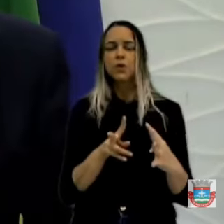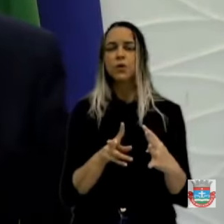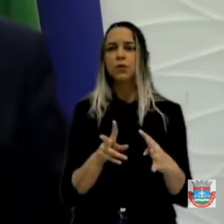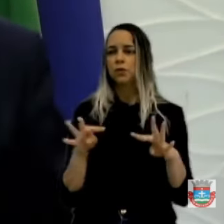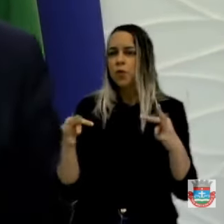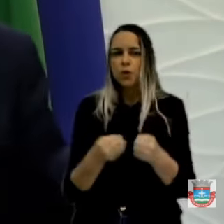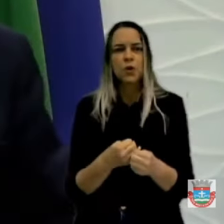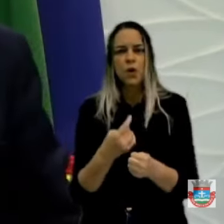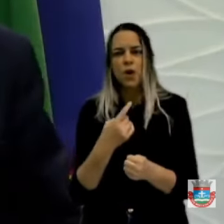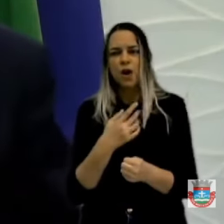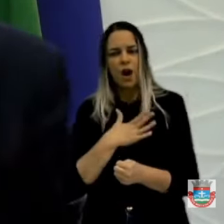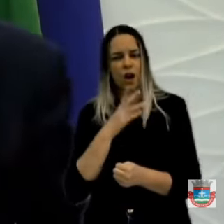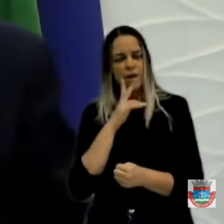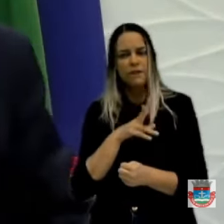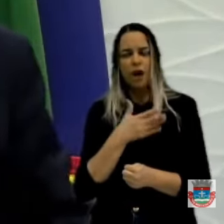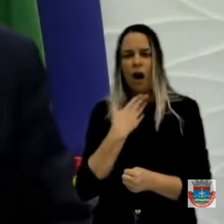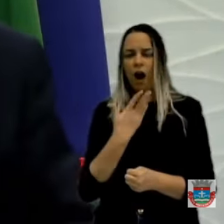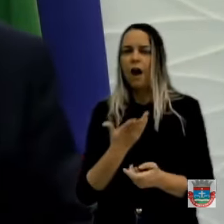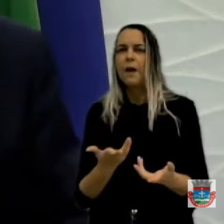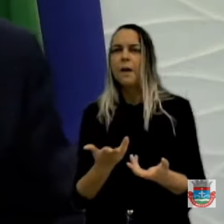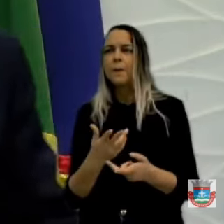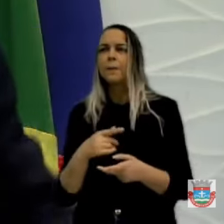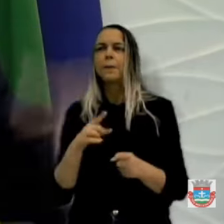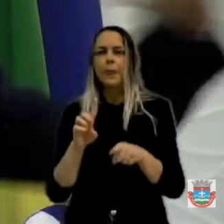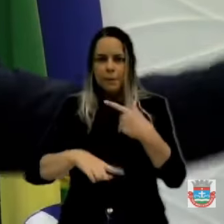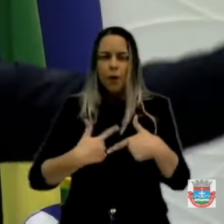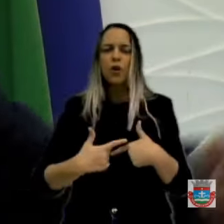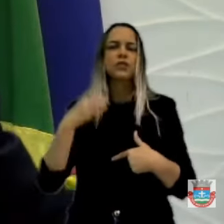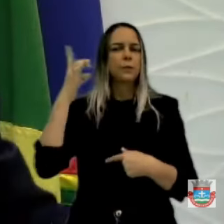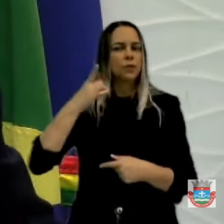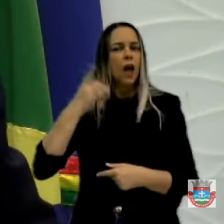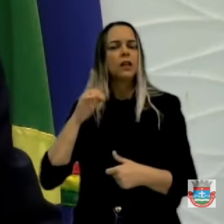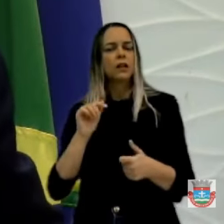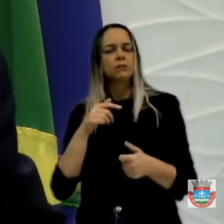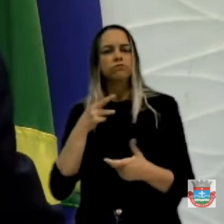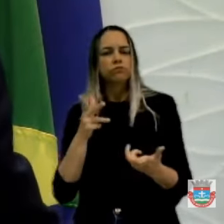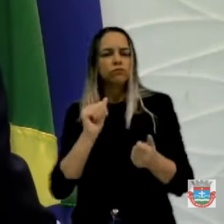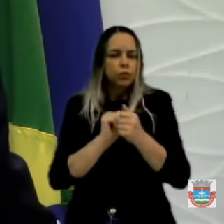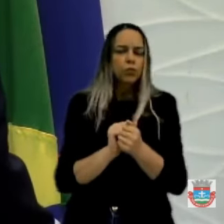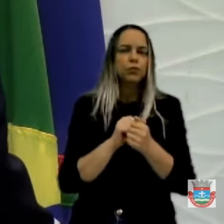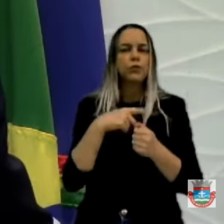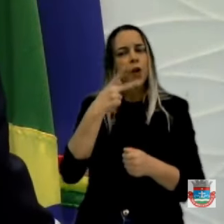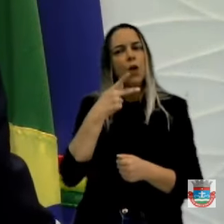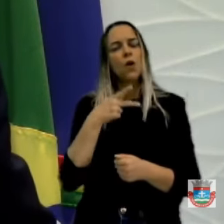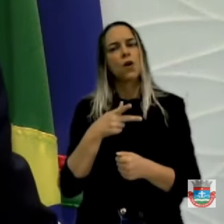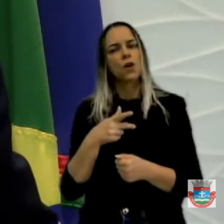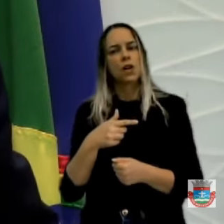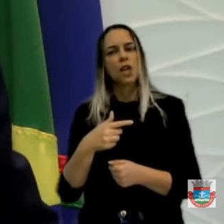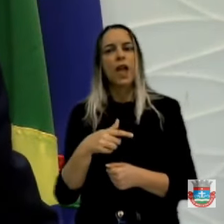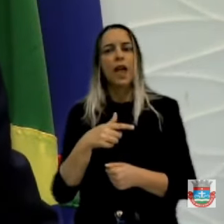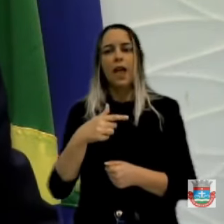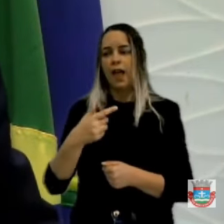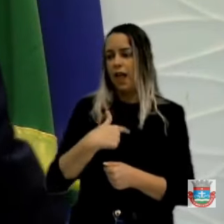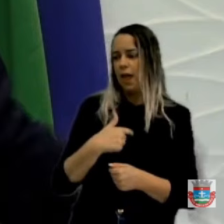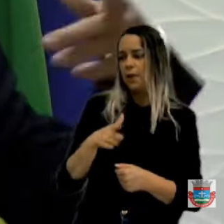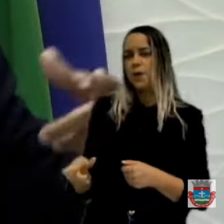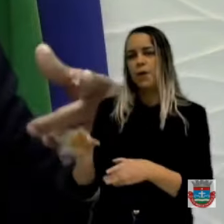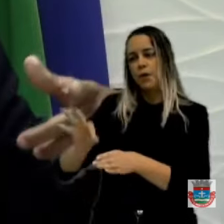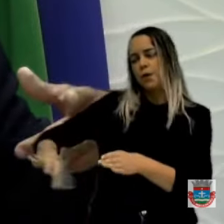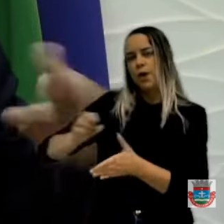Que depois a deputada veio pegar carona e dizer que foi ela que trouxe a creche da Vila do Espírito Santo.